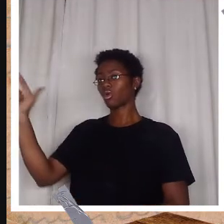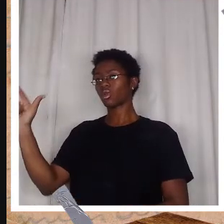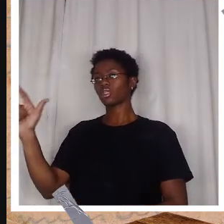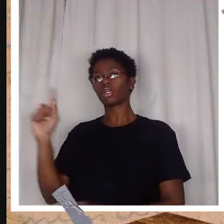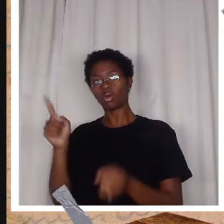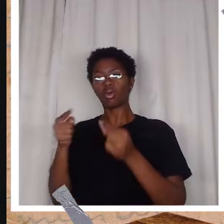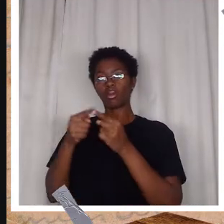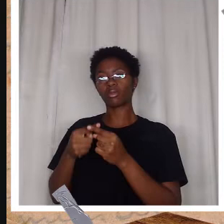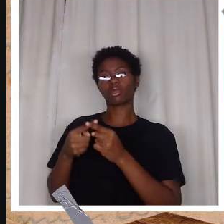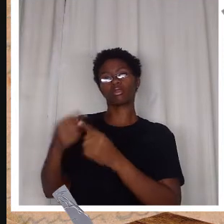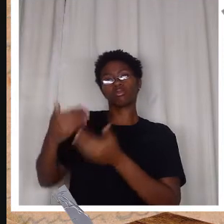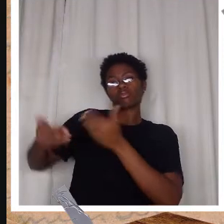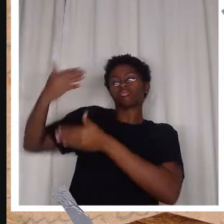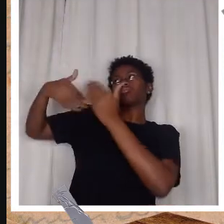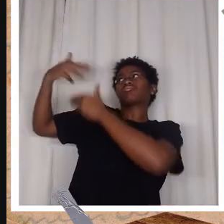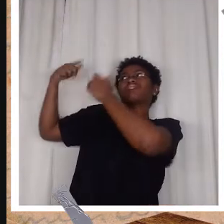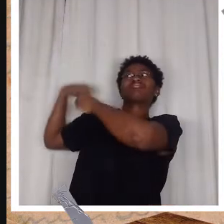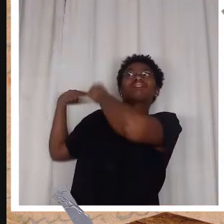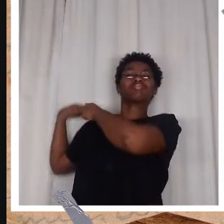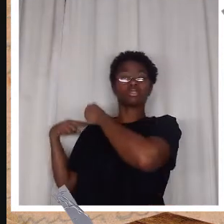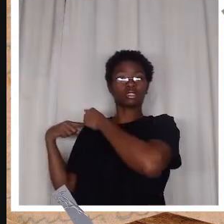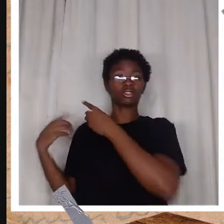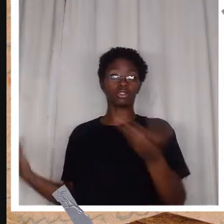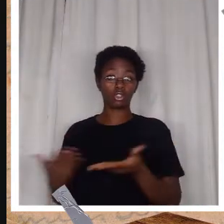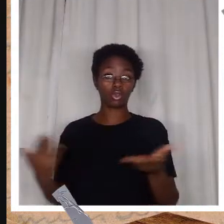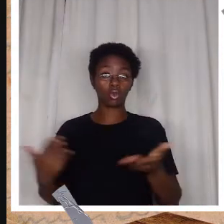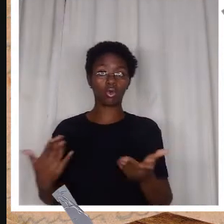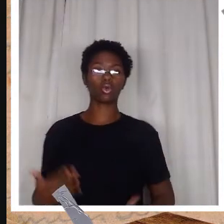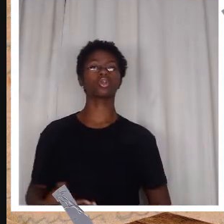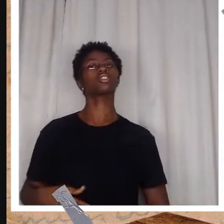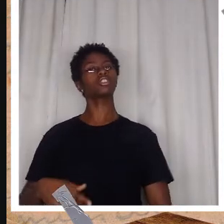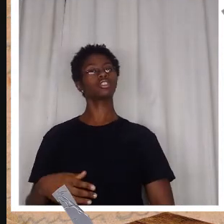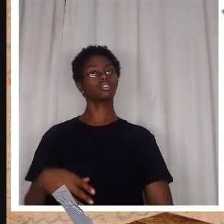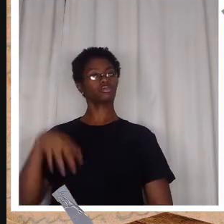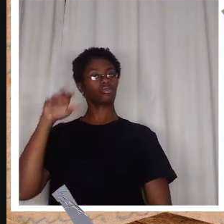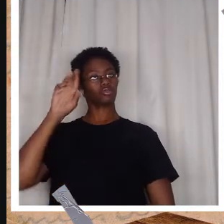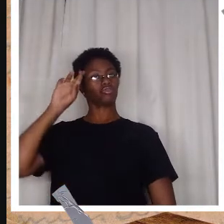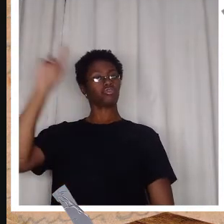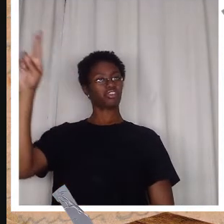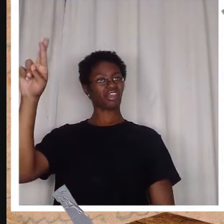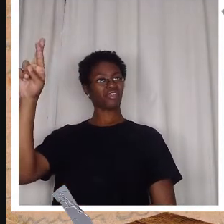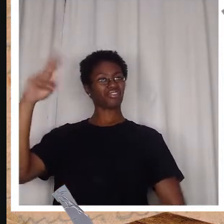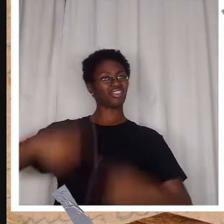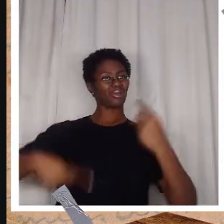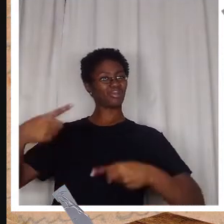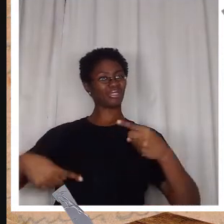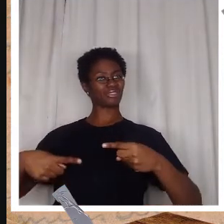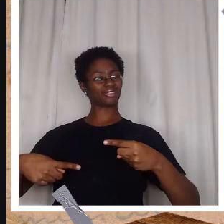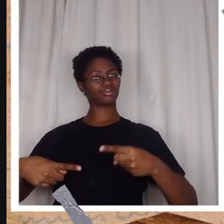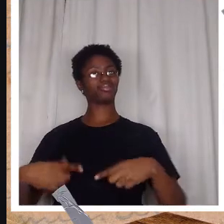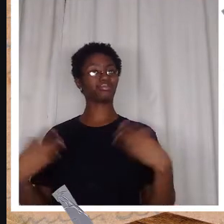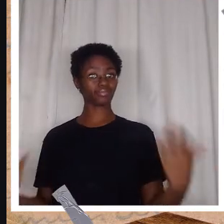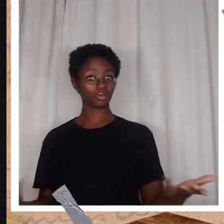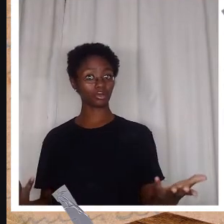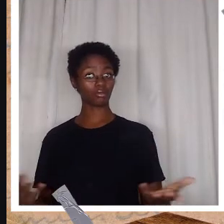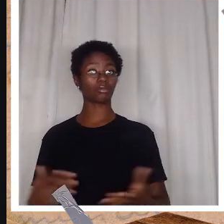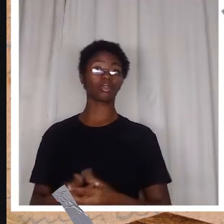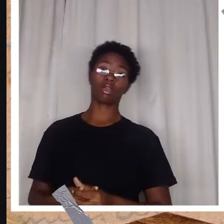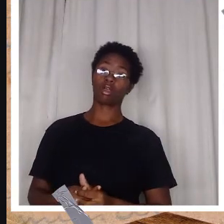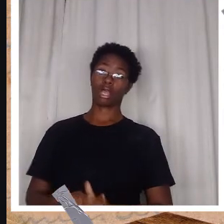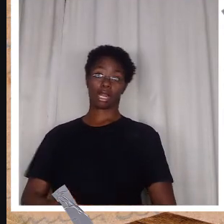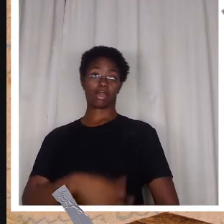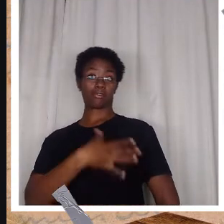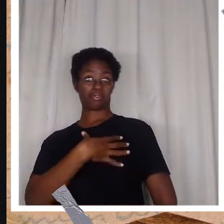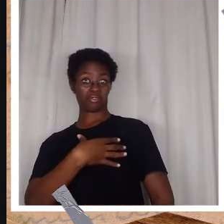mediar essa conversa de hoje. Eu estou falando da Sabrina Fidalgo. Ela é filha do dramaturgo